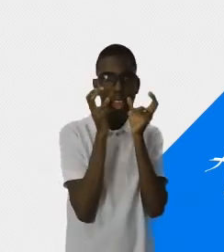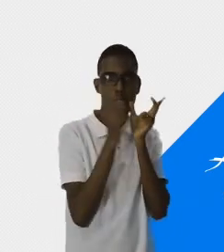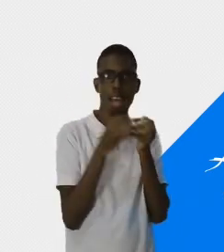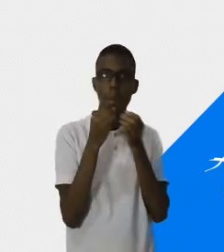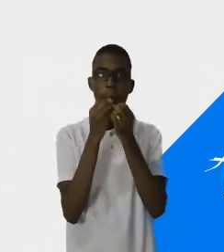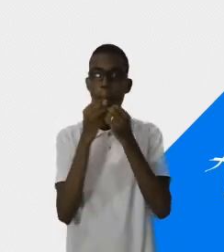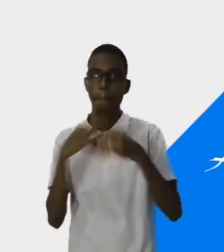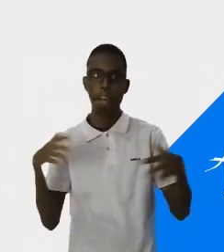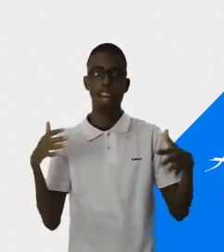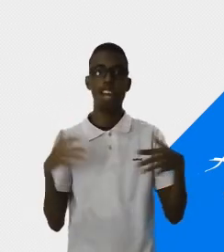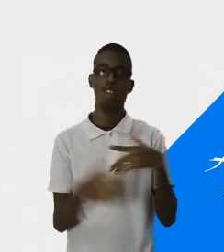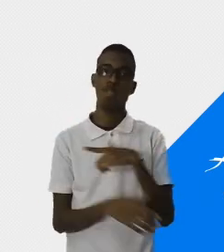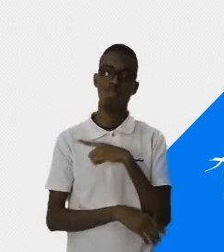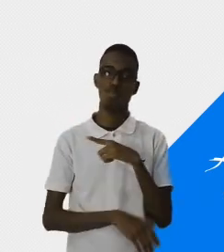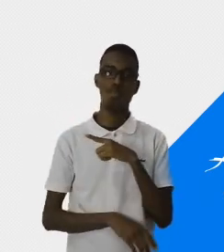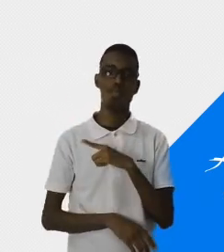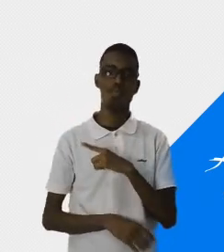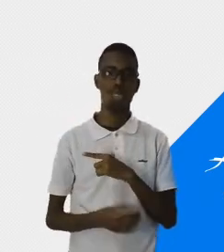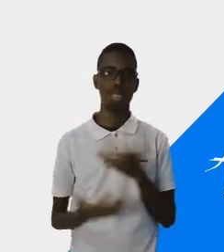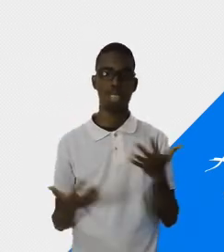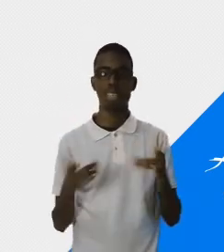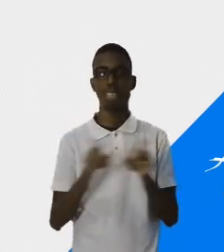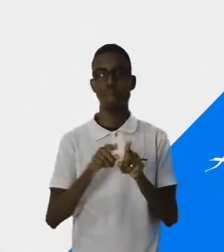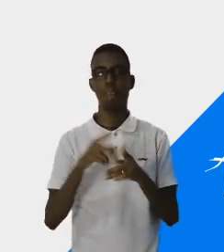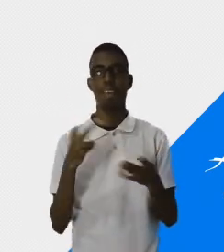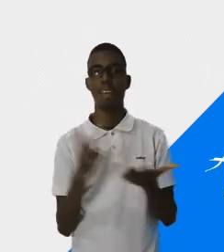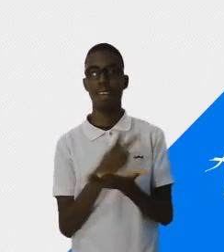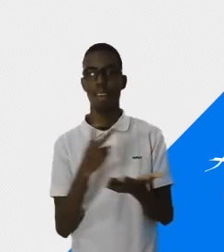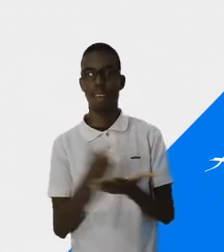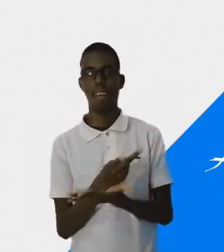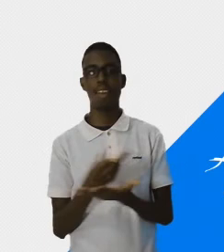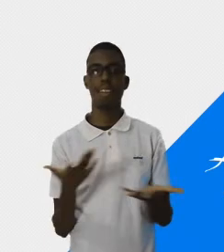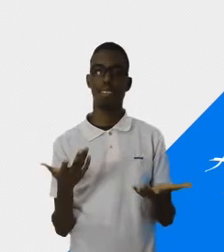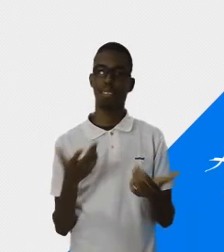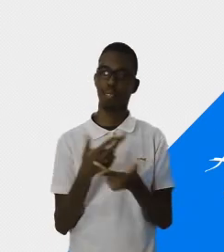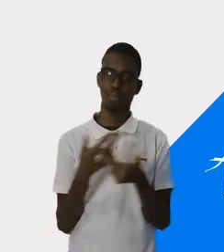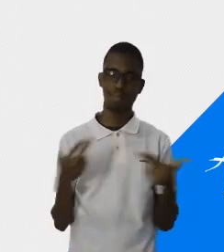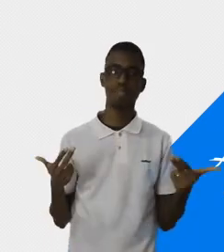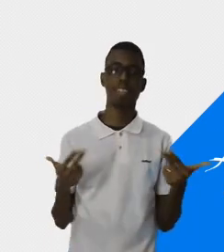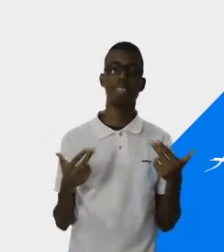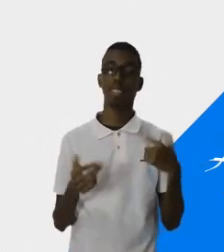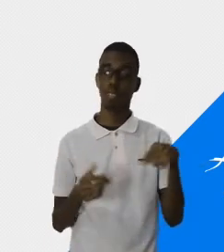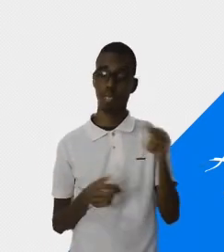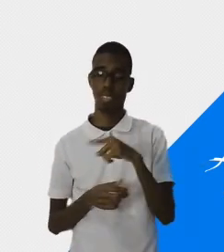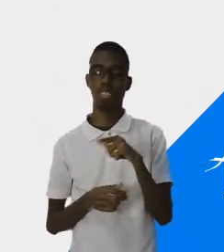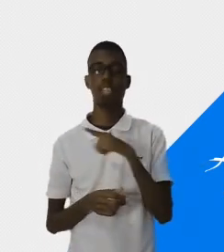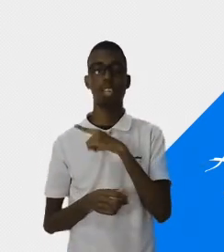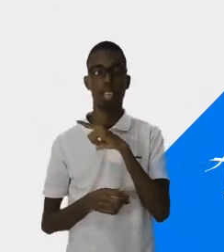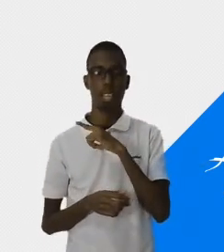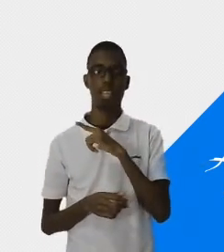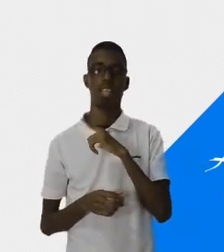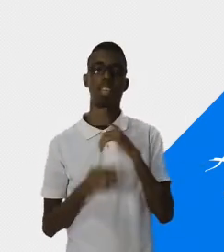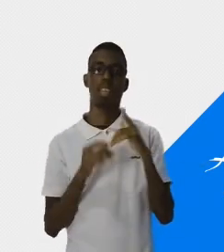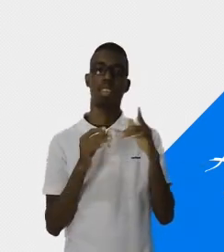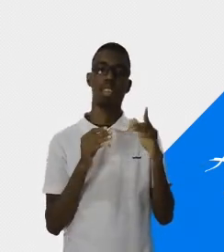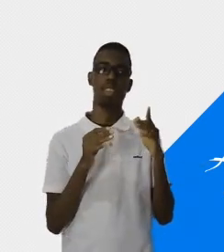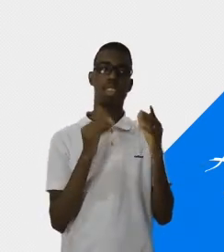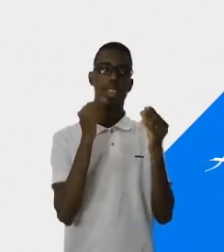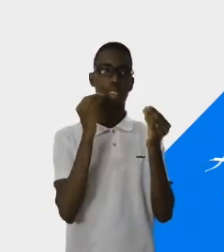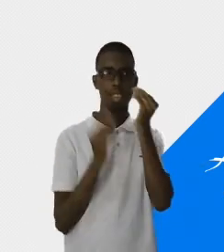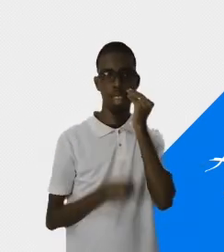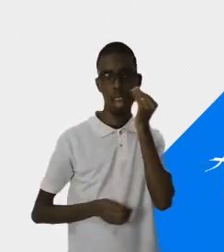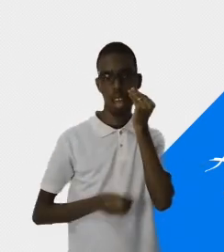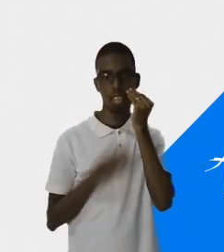seja, com muitos erros, com muitas omissões, né, quem trabalha com os testes psicológicos dessa área. Então, essa disfuncionalidade é presente em